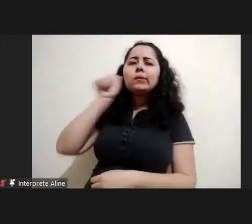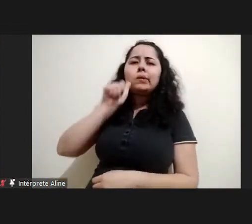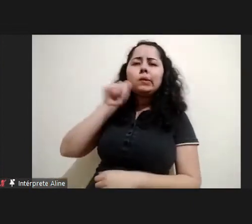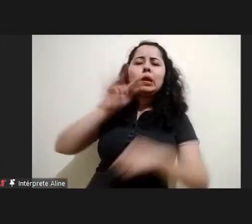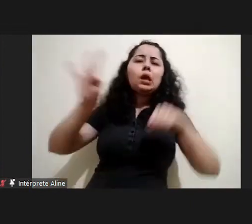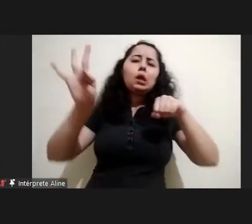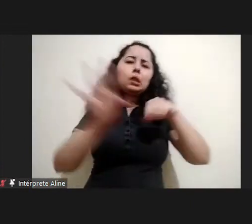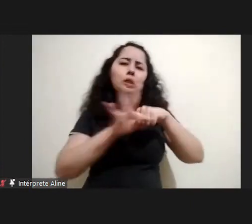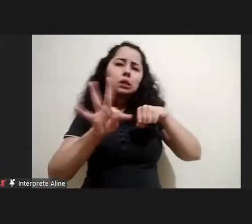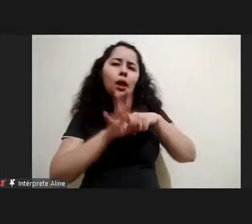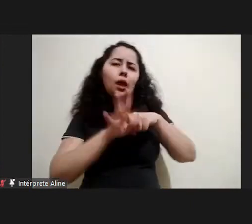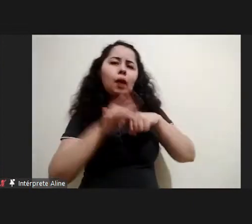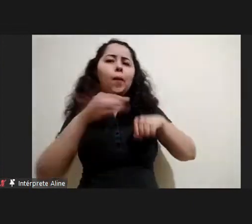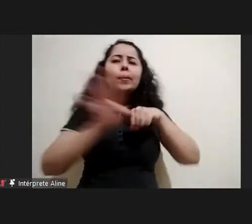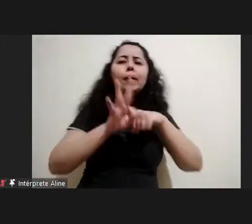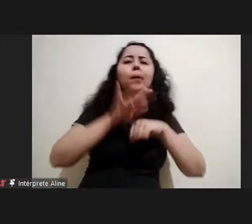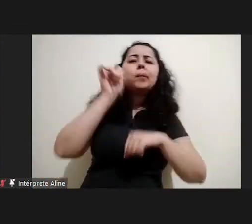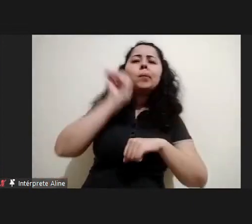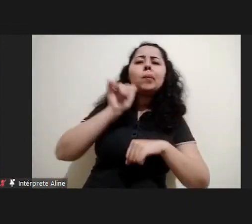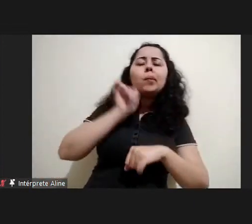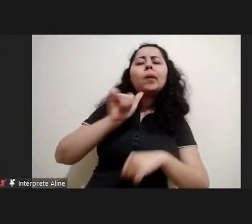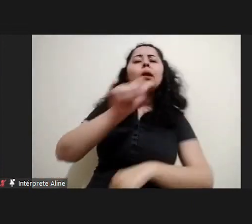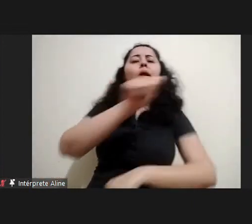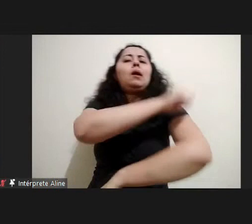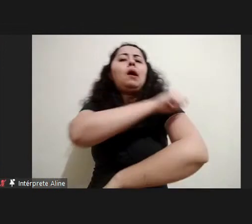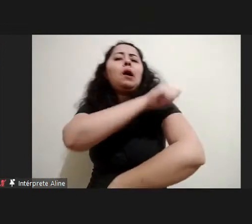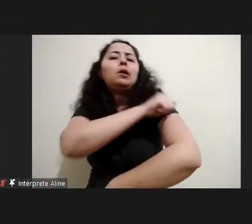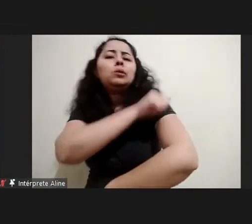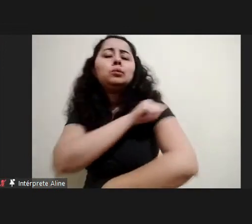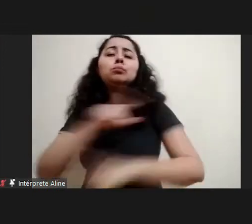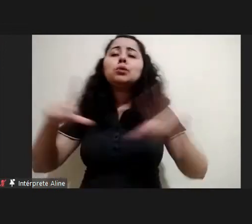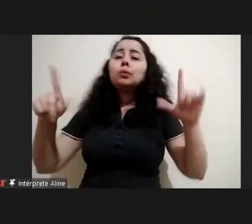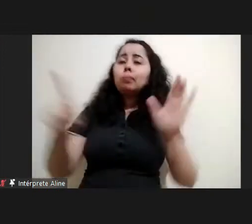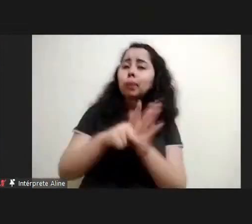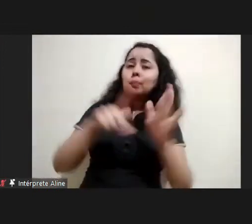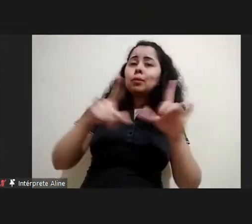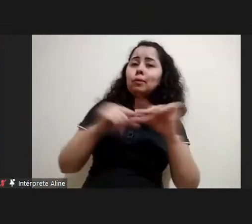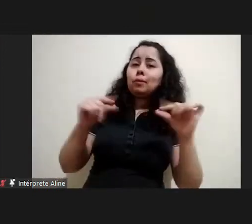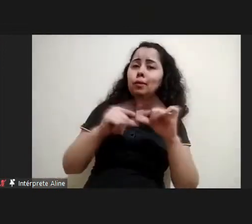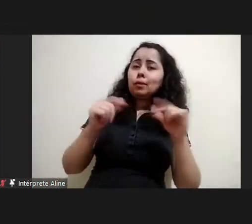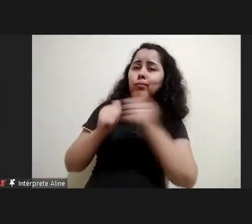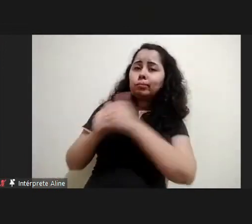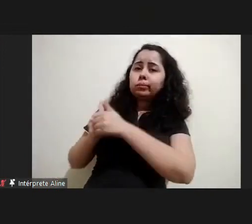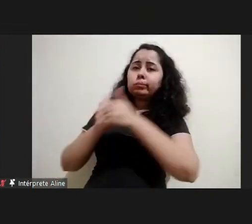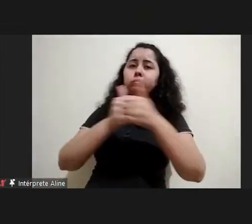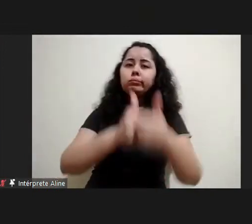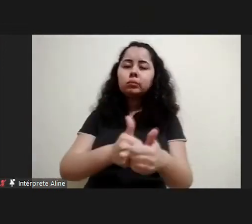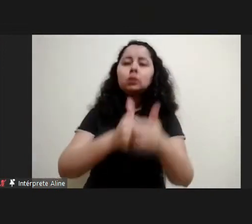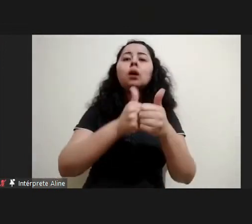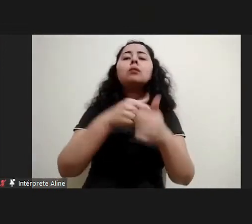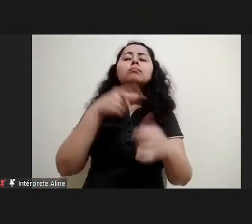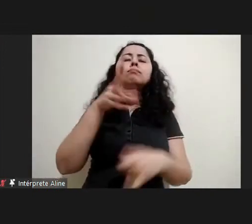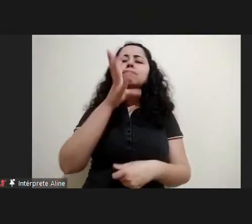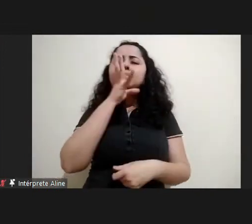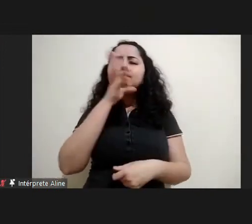técnicas, estudantes da UFJF que estão acompanhando esse evento.